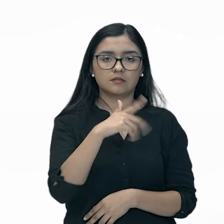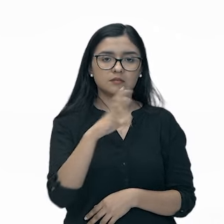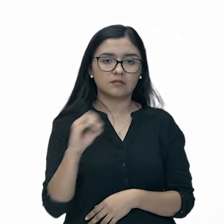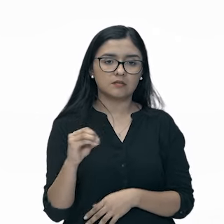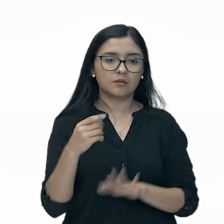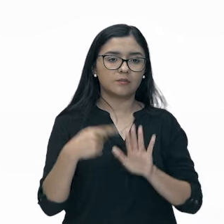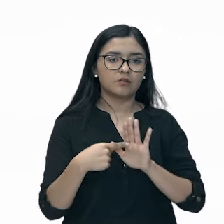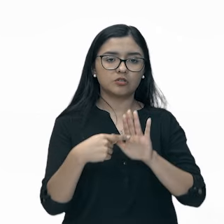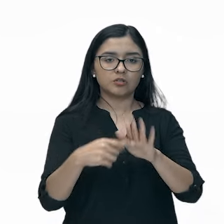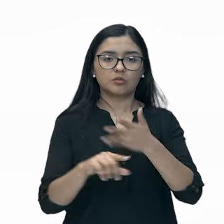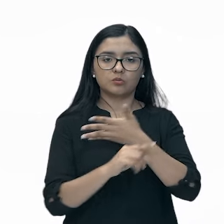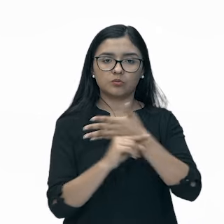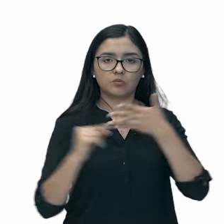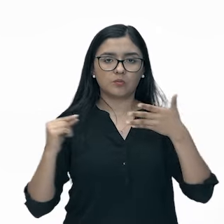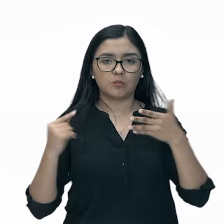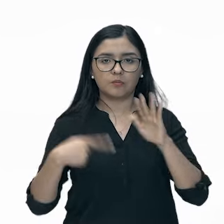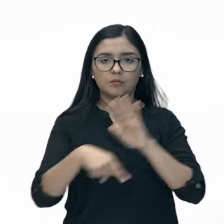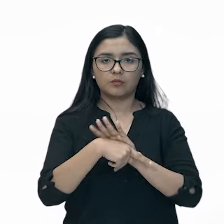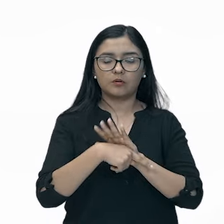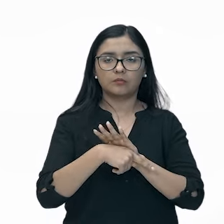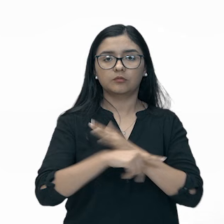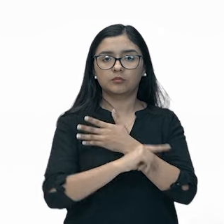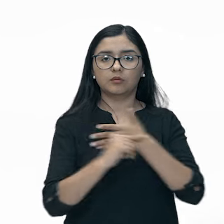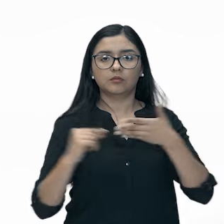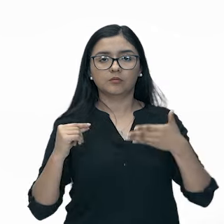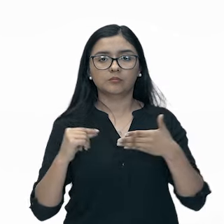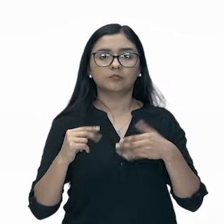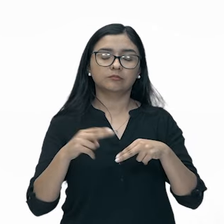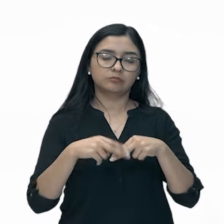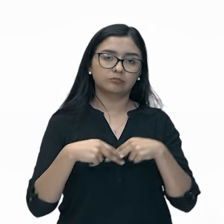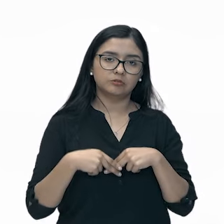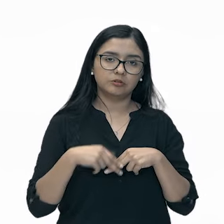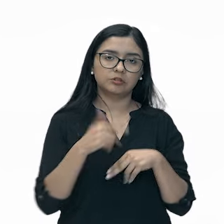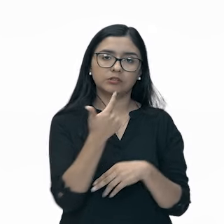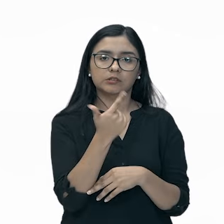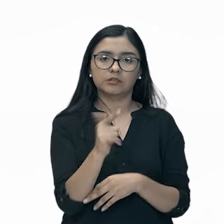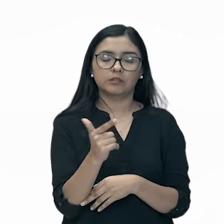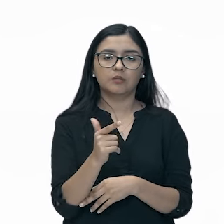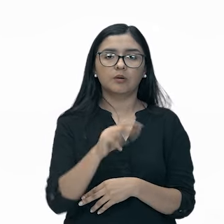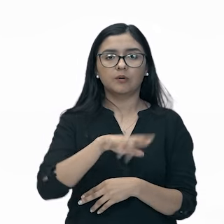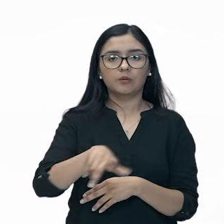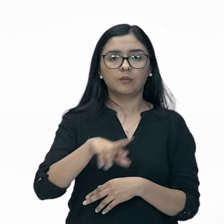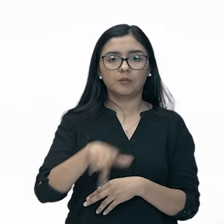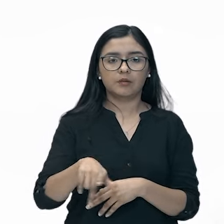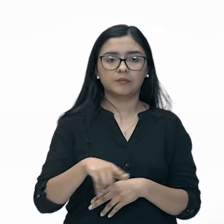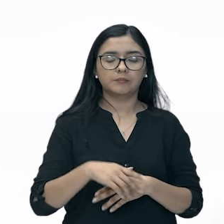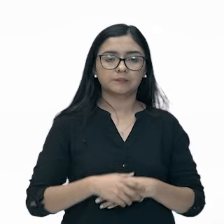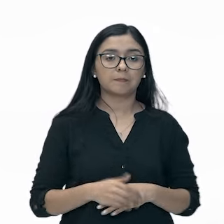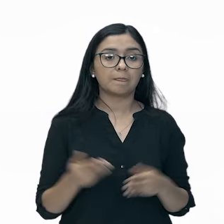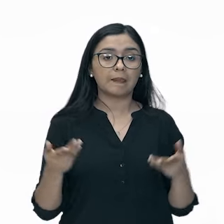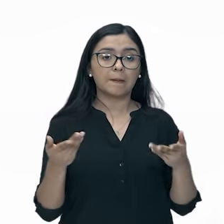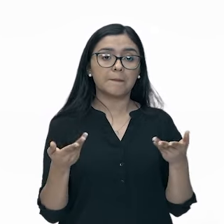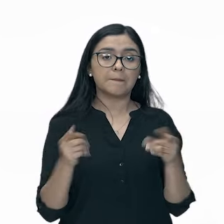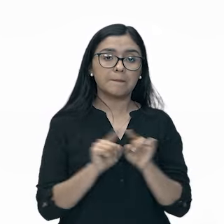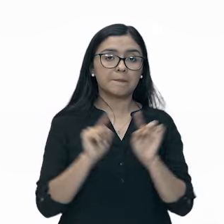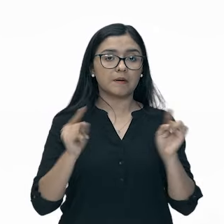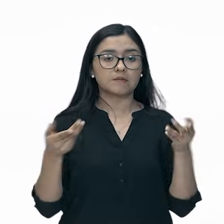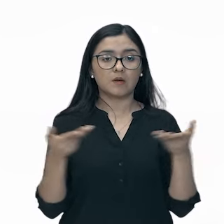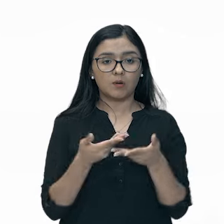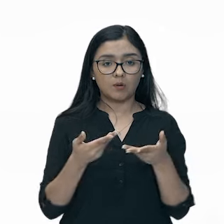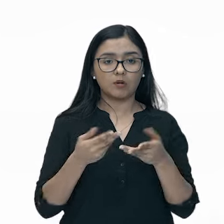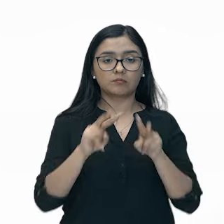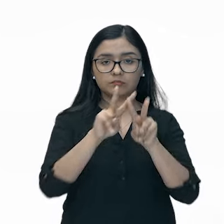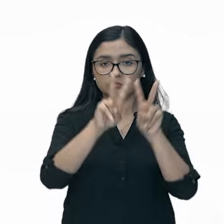nome do autor diretamente portanto não era um processo de citação mas agora eu cito e coloco